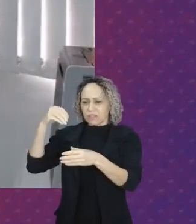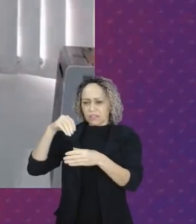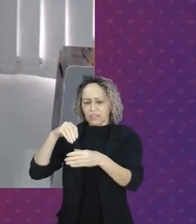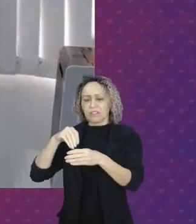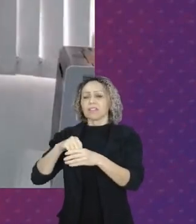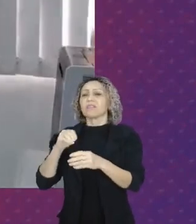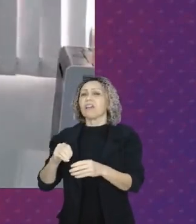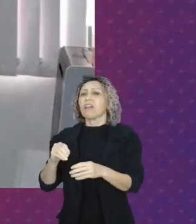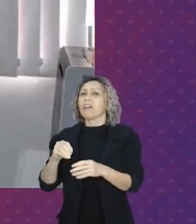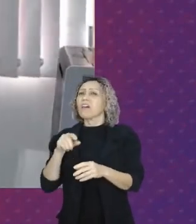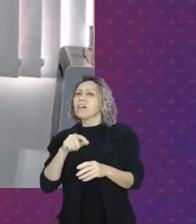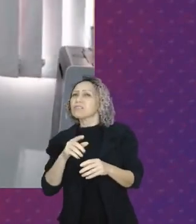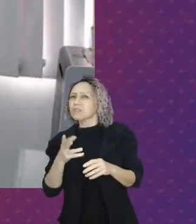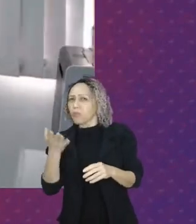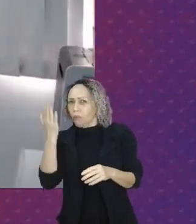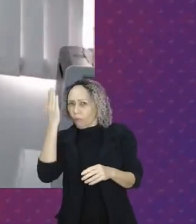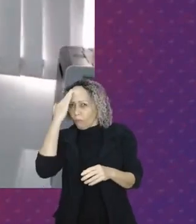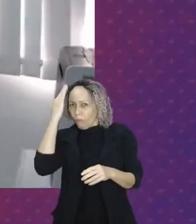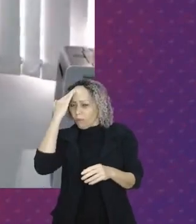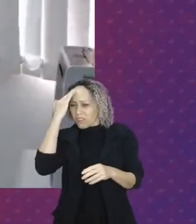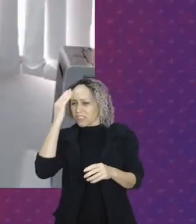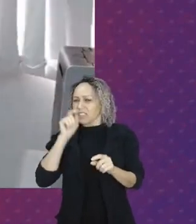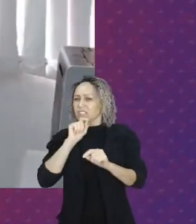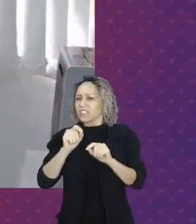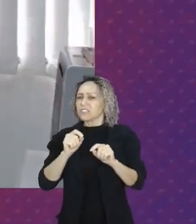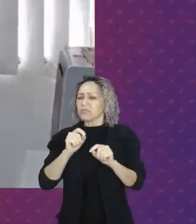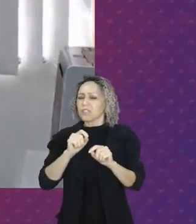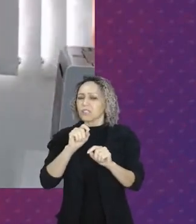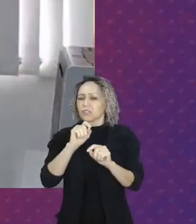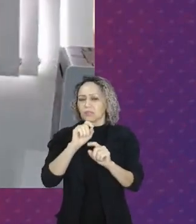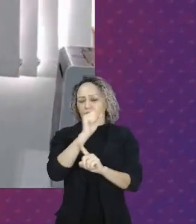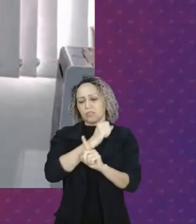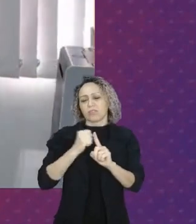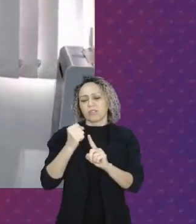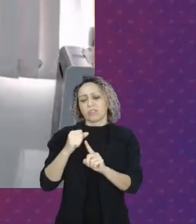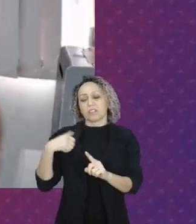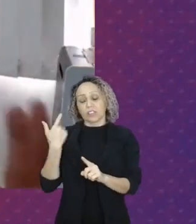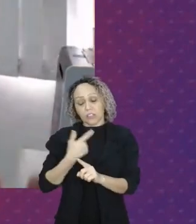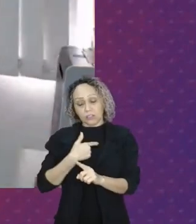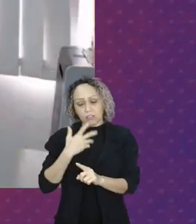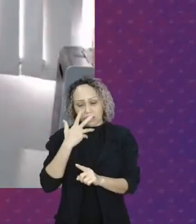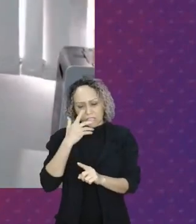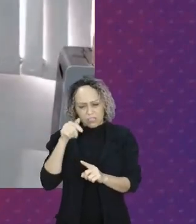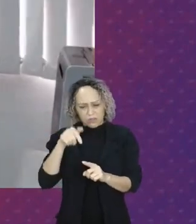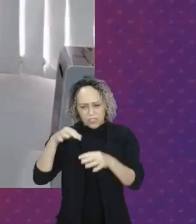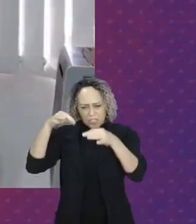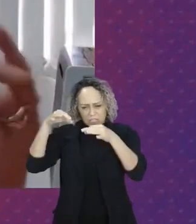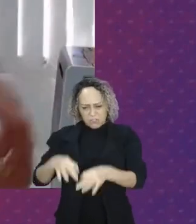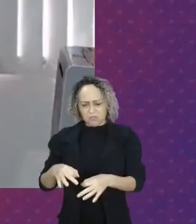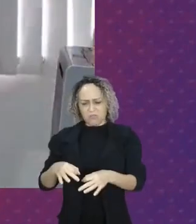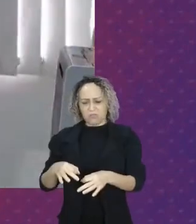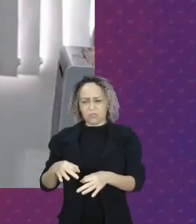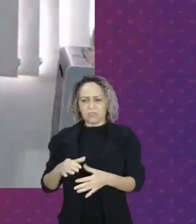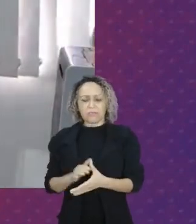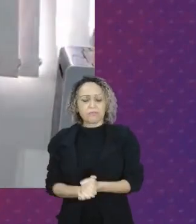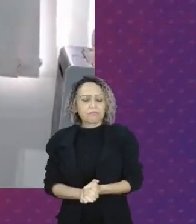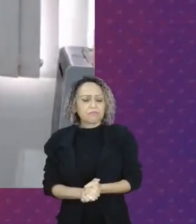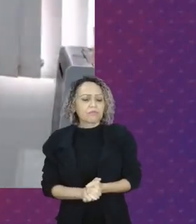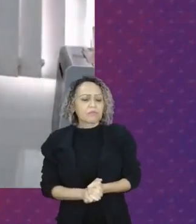de sociedade que nós acreditamos que seja mais justa. Então, essa é a grande interrogação que temos a fazer, e